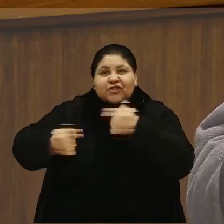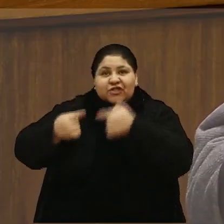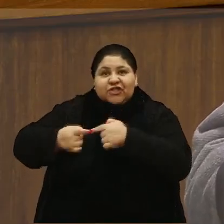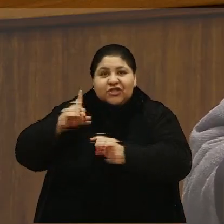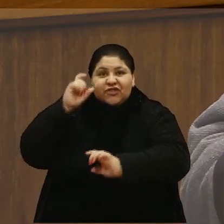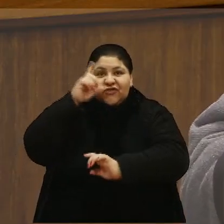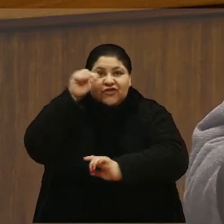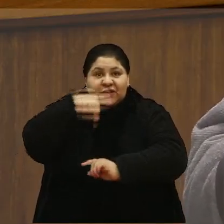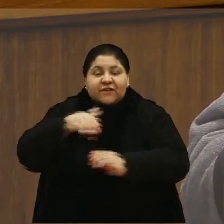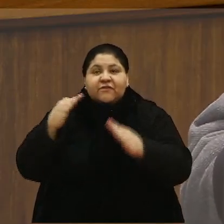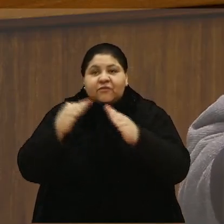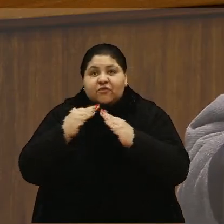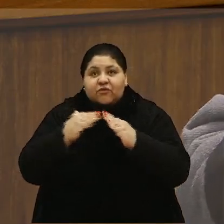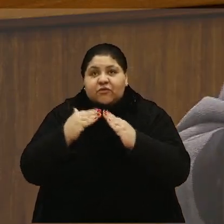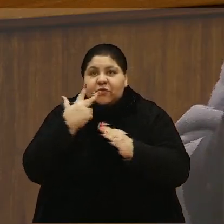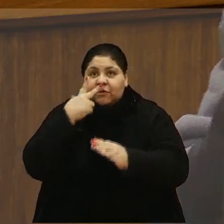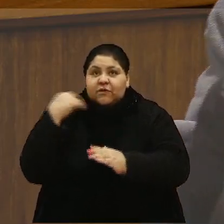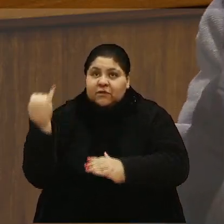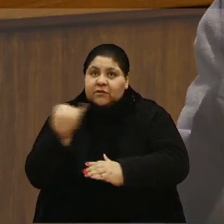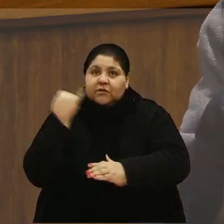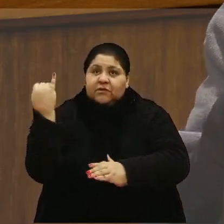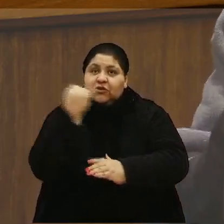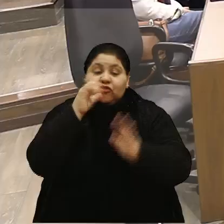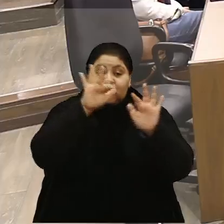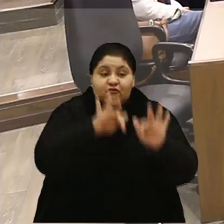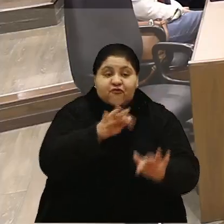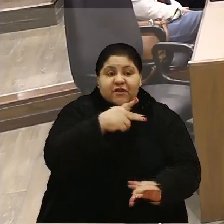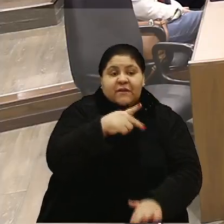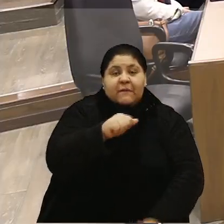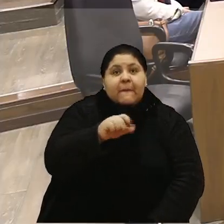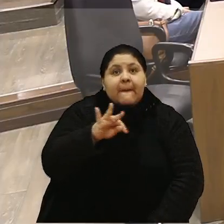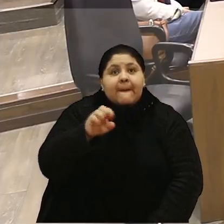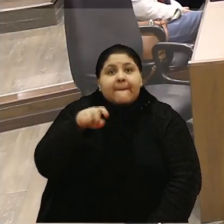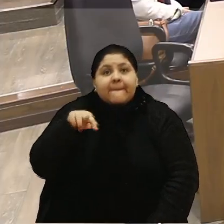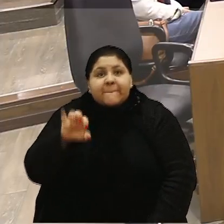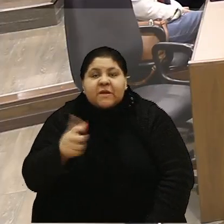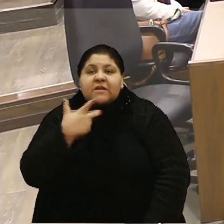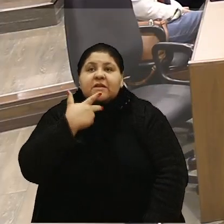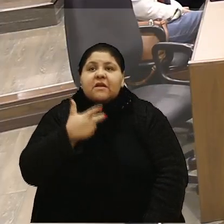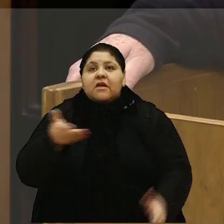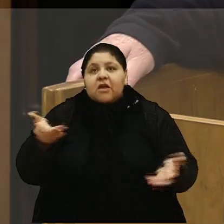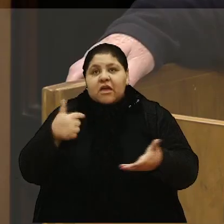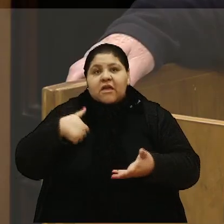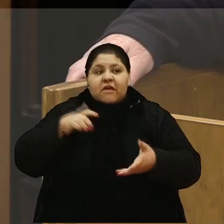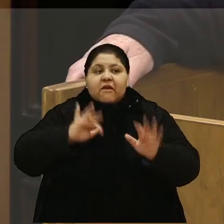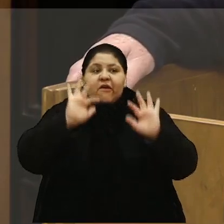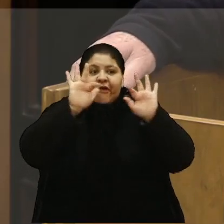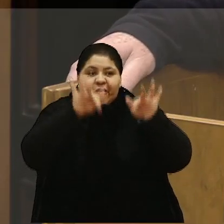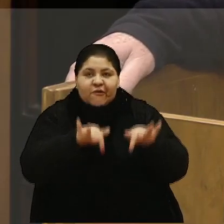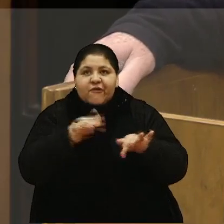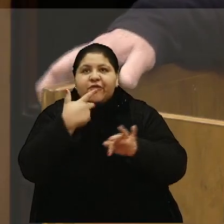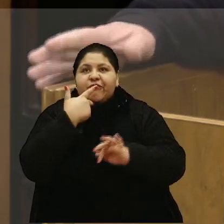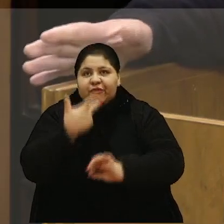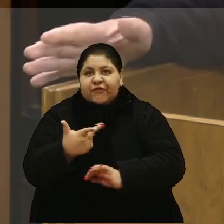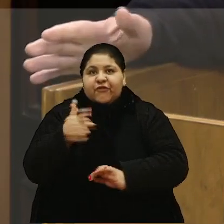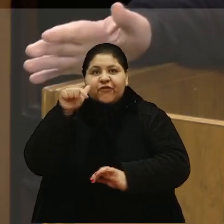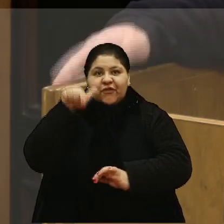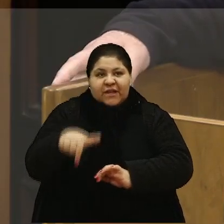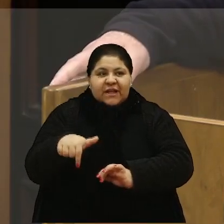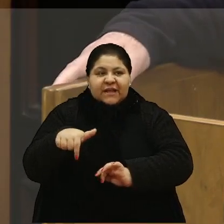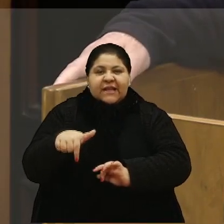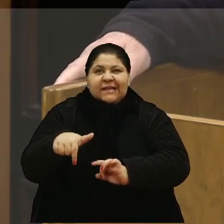complexo nessa casa como da importância das quebras das patentes. E eu fecho essa minha manifestação dizendo o seguinte: esse é um